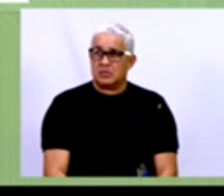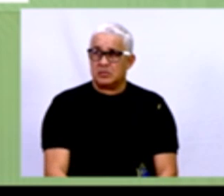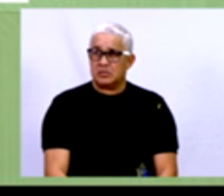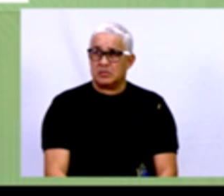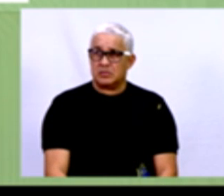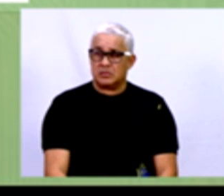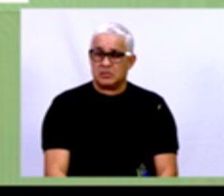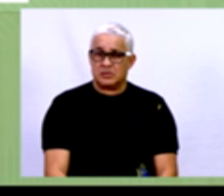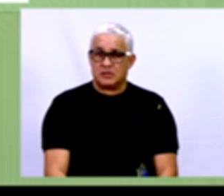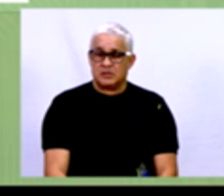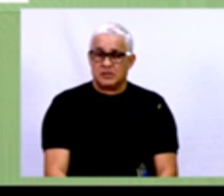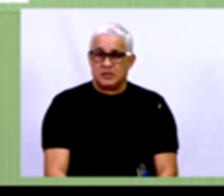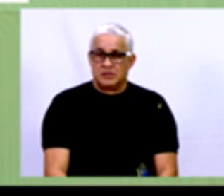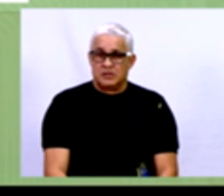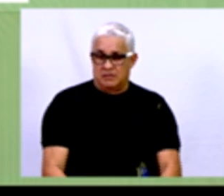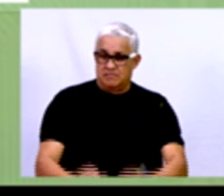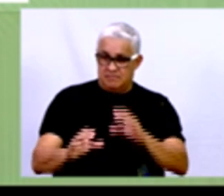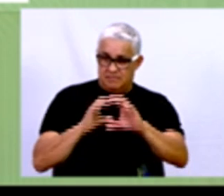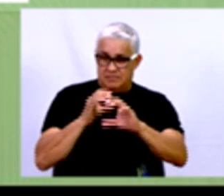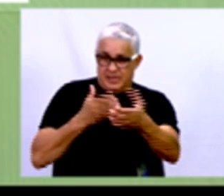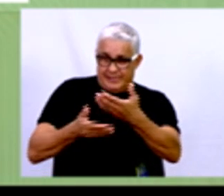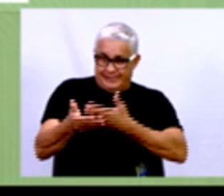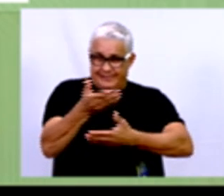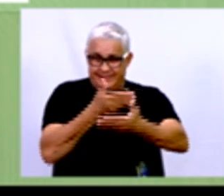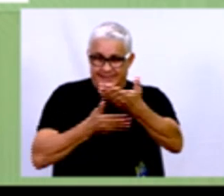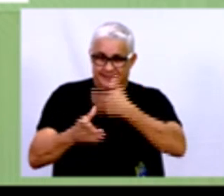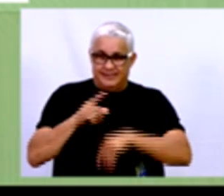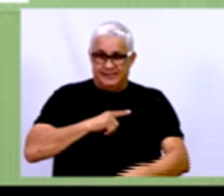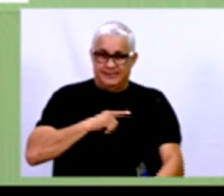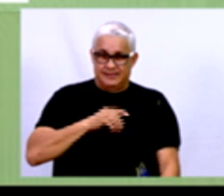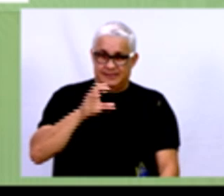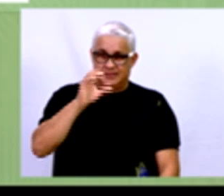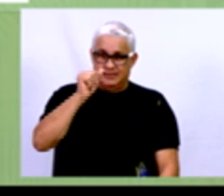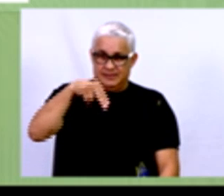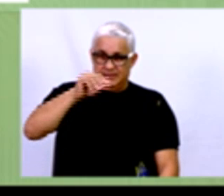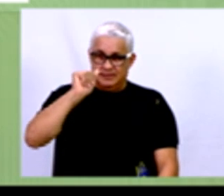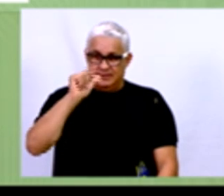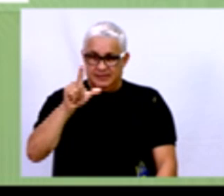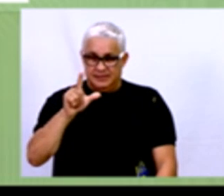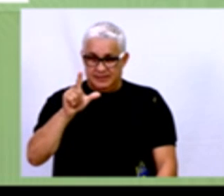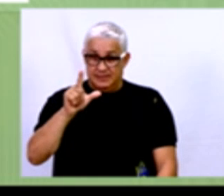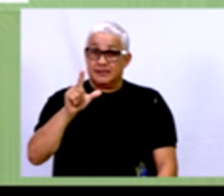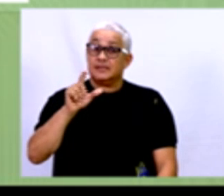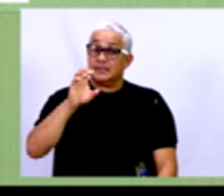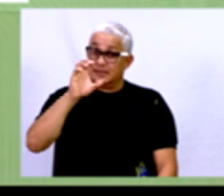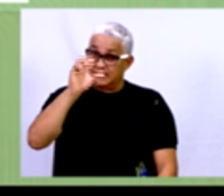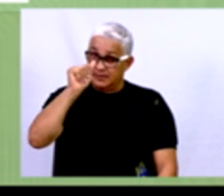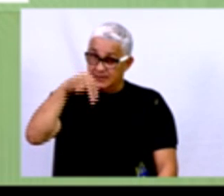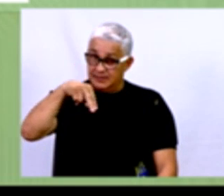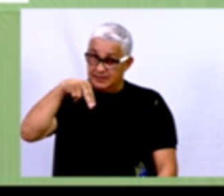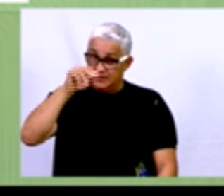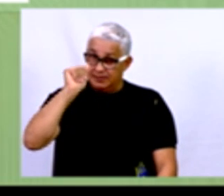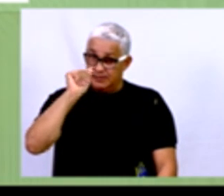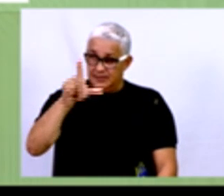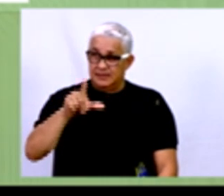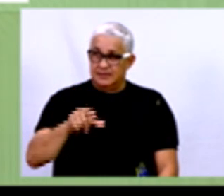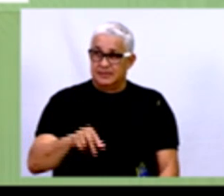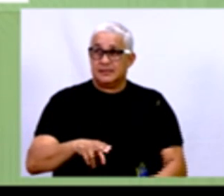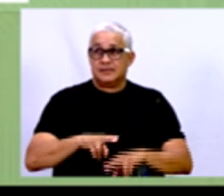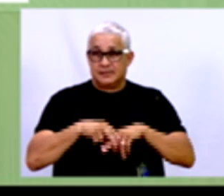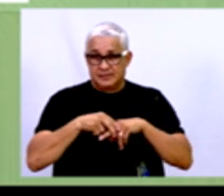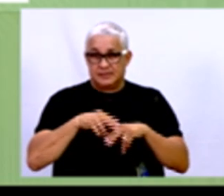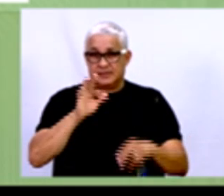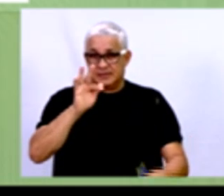a busca, né, dessa interação. Então, nós temos o canal sendo evidenciado, portanto,